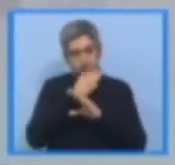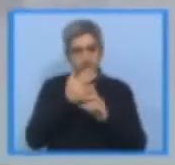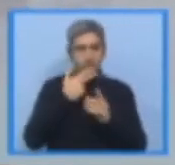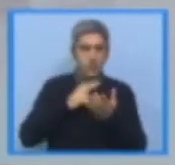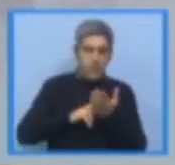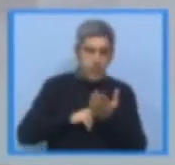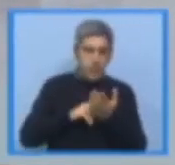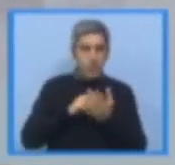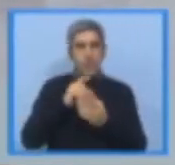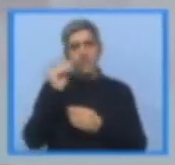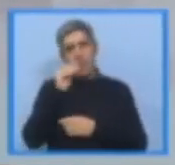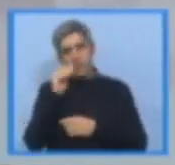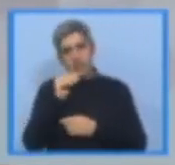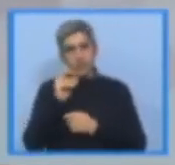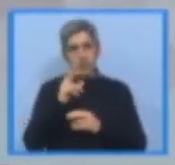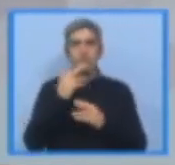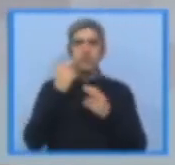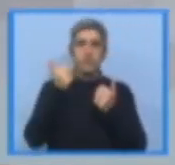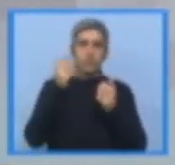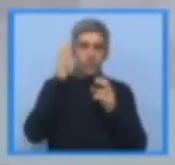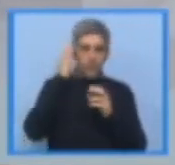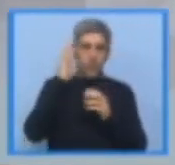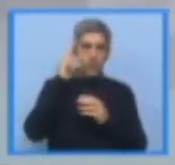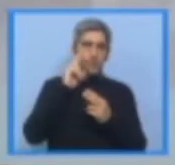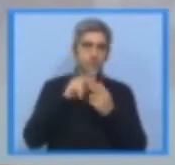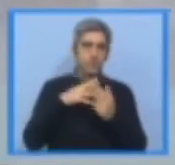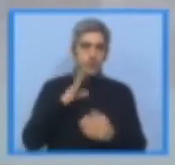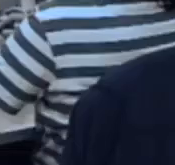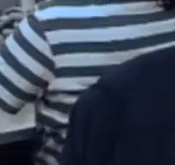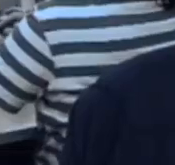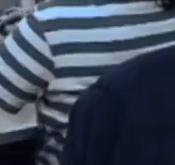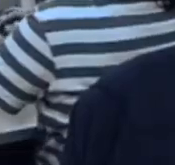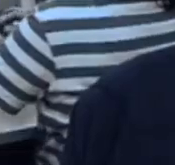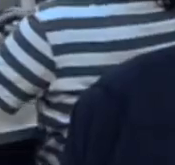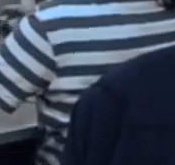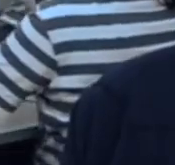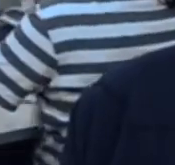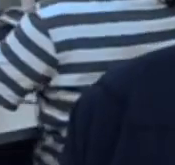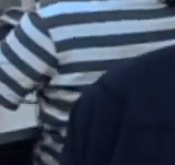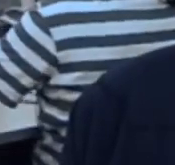a verdade e a falsidade. Desejo-lhe uma boa tarde. Até amanhã, se Deus quiser.